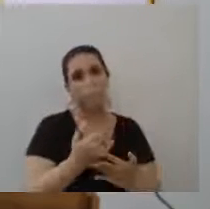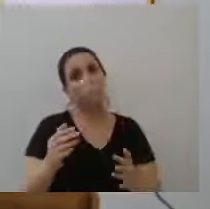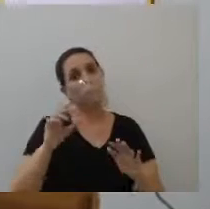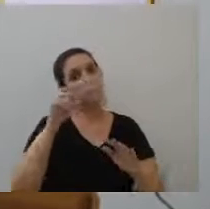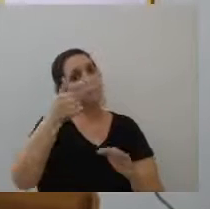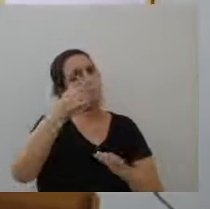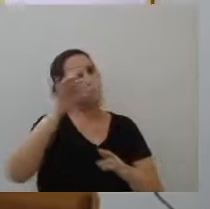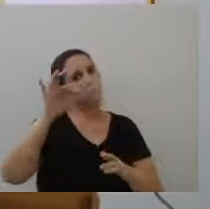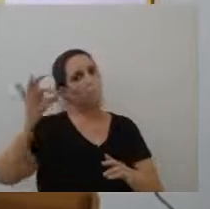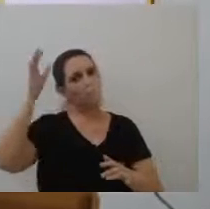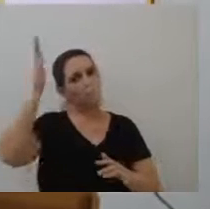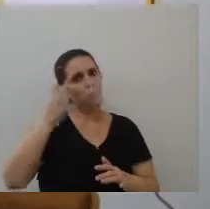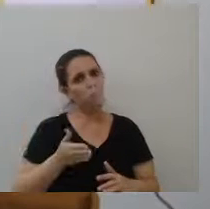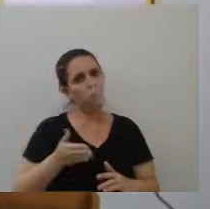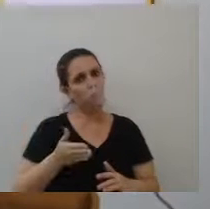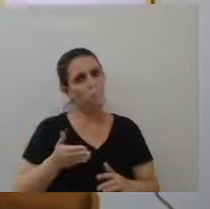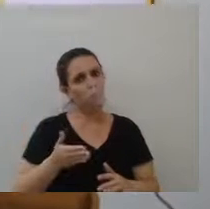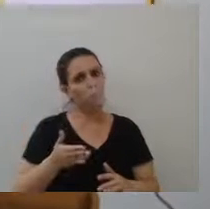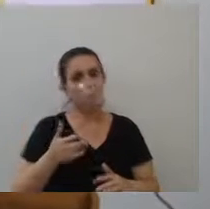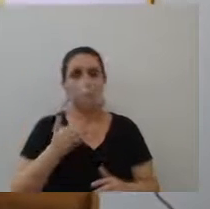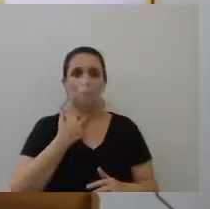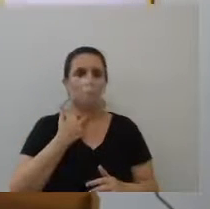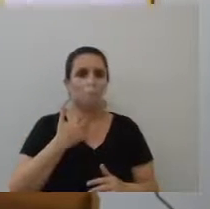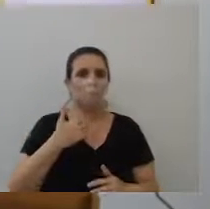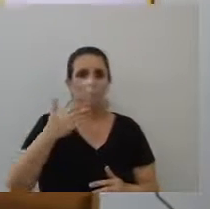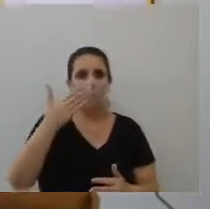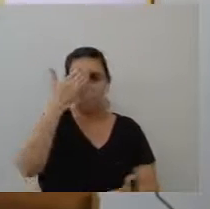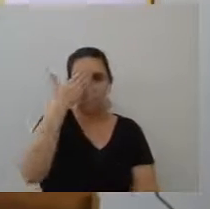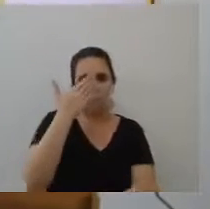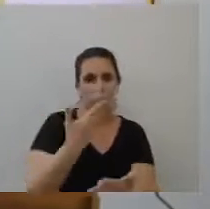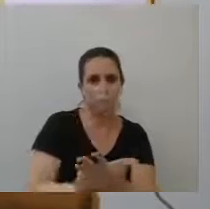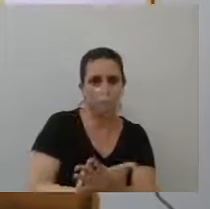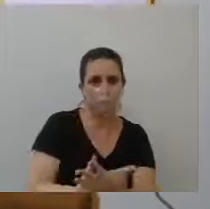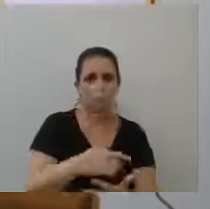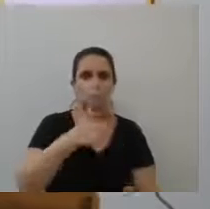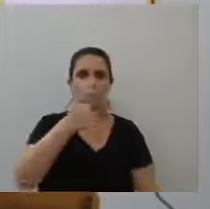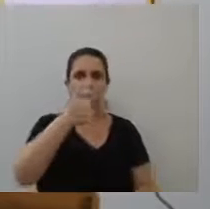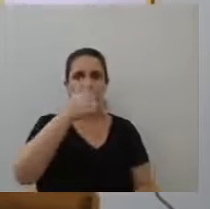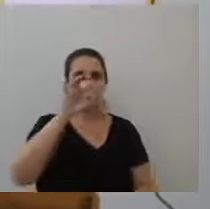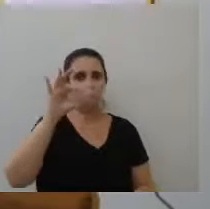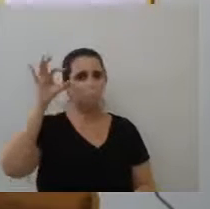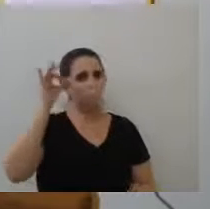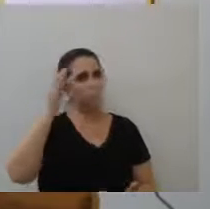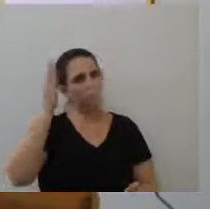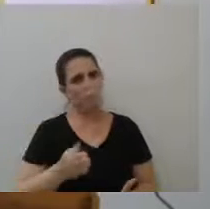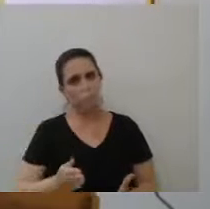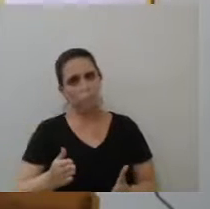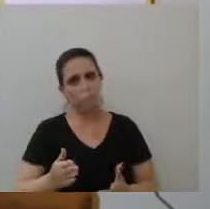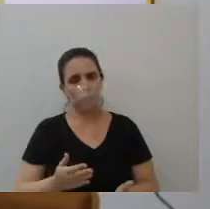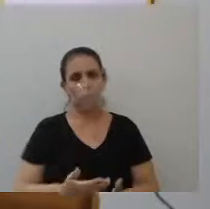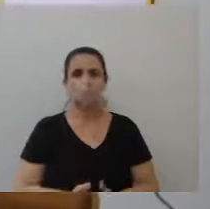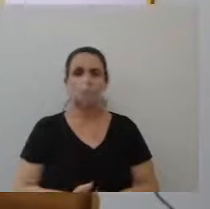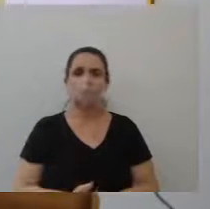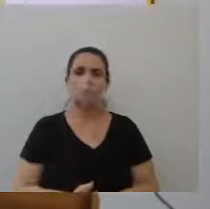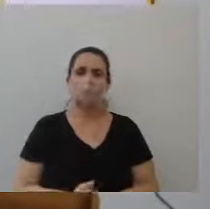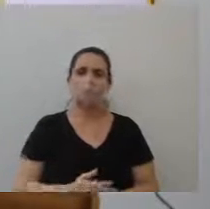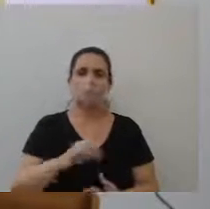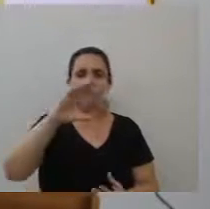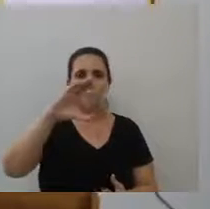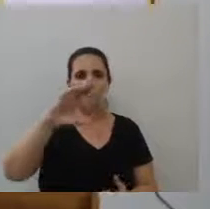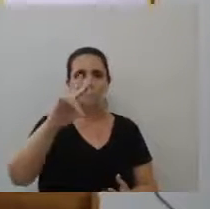informação chega para fazer com que a gente confirme um ponto de vista. Às vezes a gente está com tanta vontade que seja